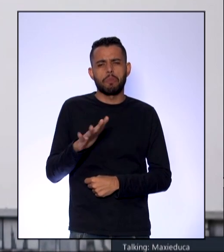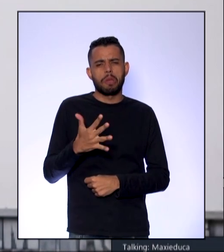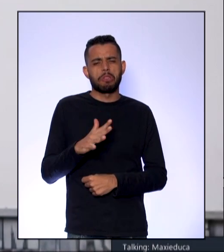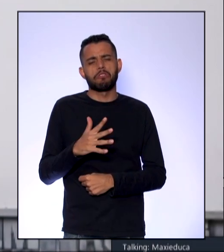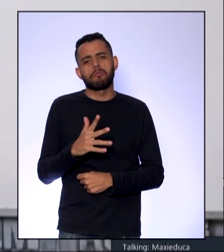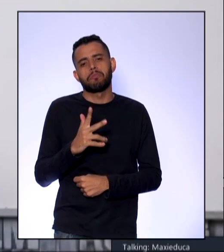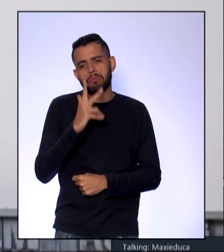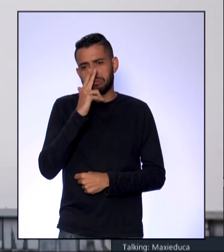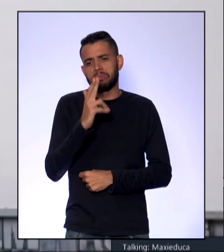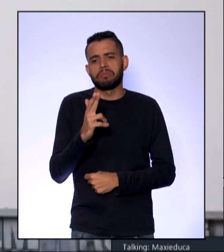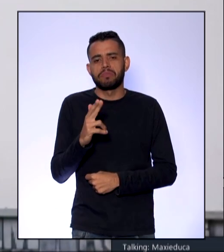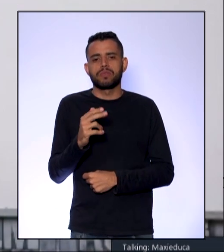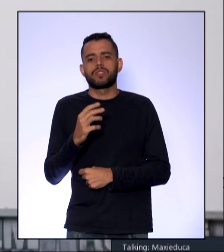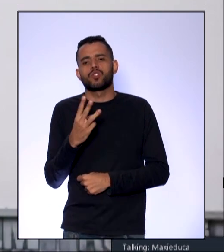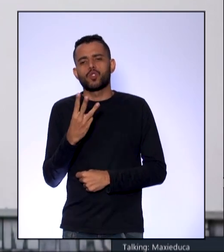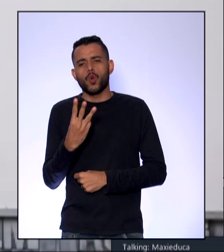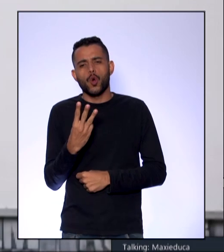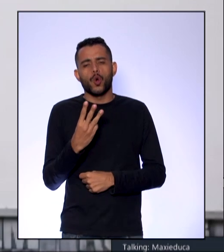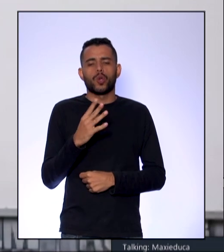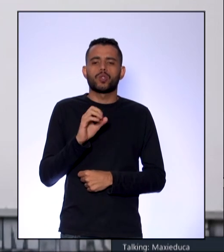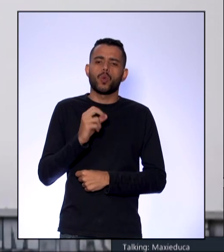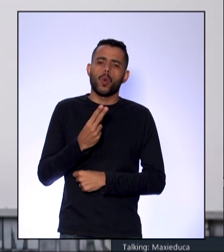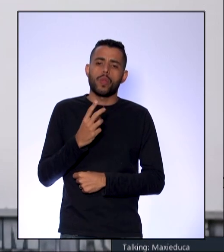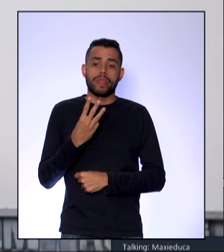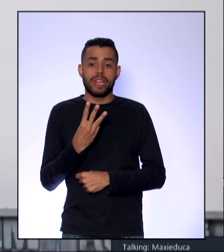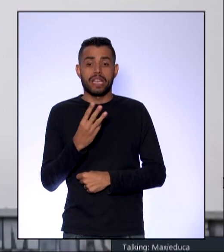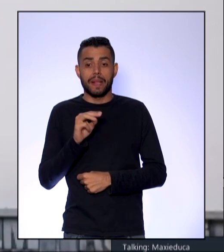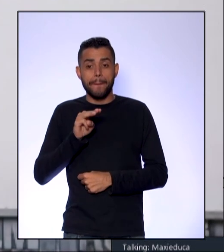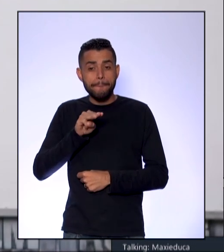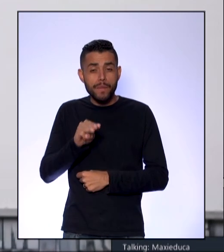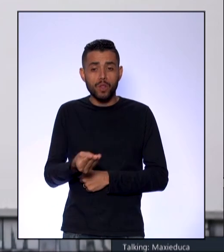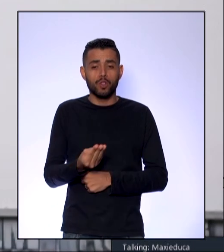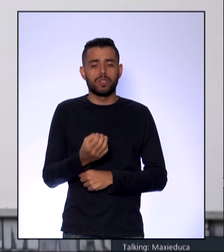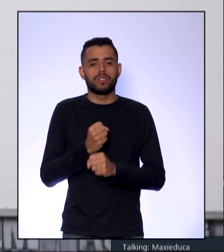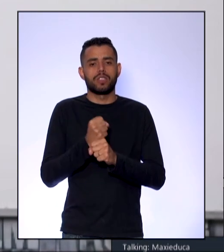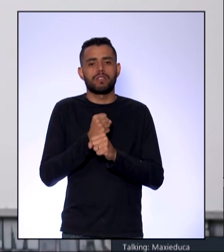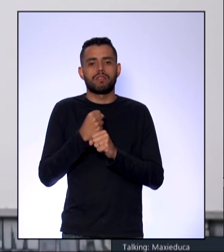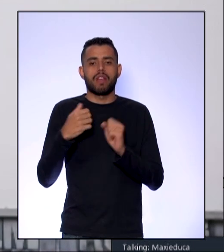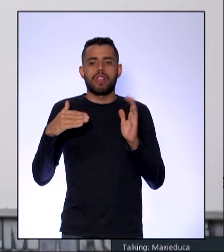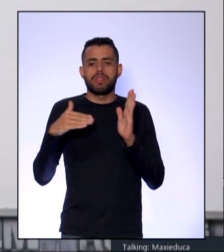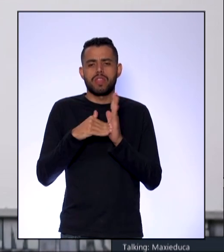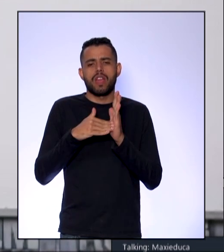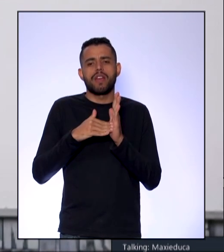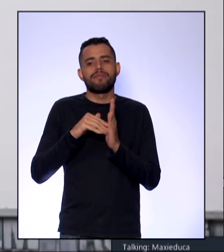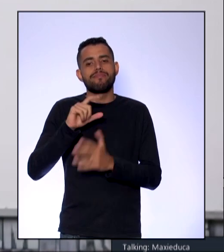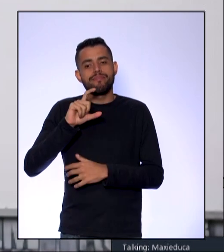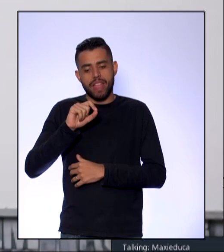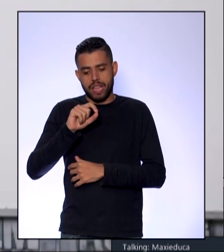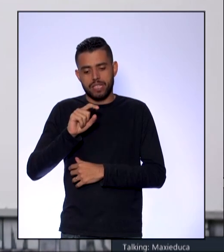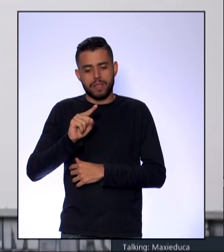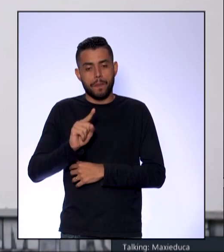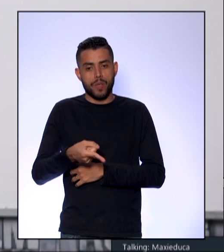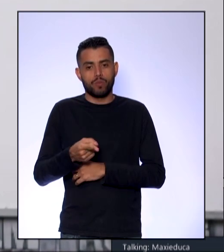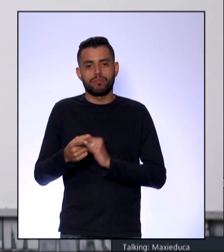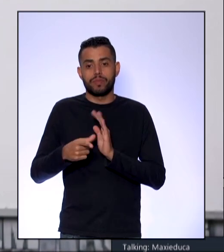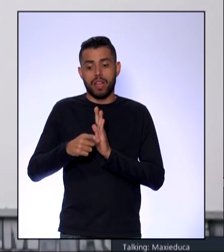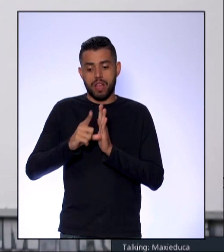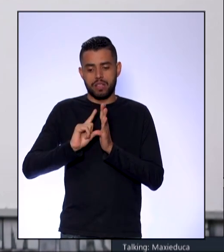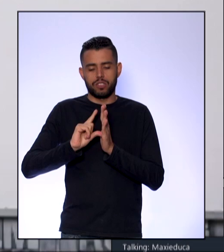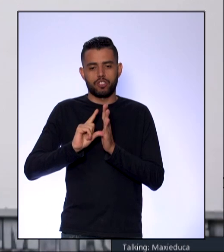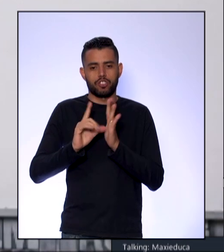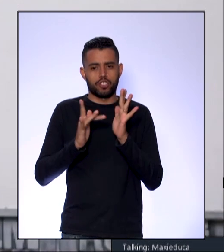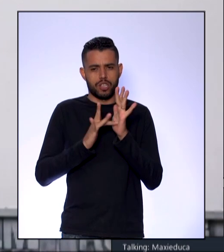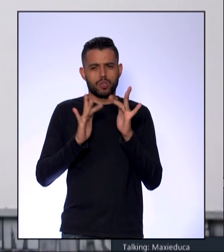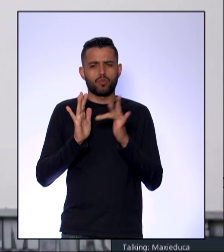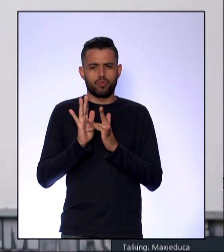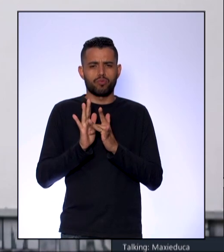mais ou menos 2, 3 milhões de anos até 10 mil antes de Cristo.